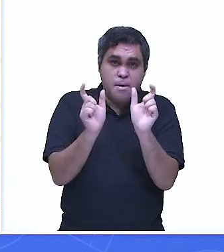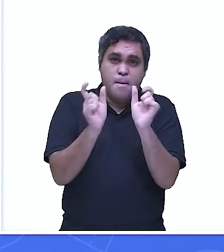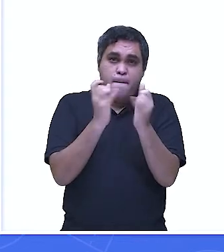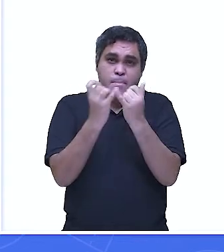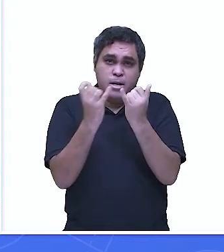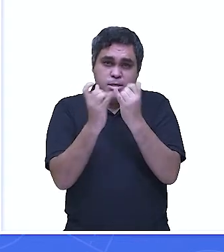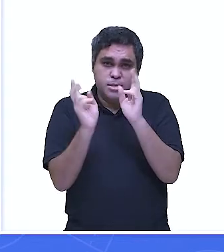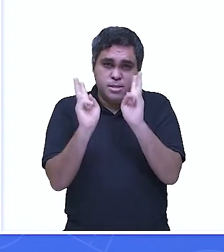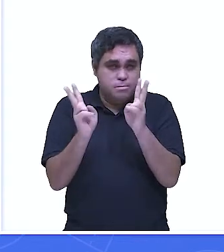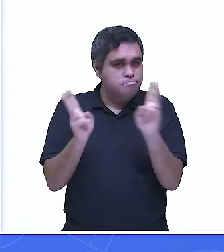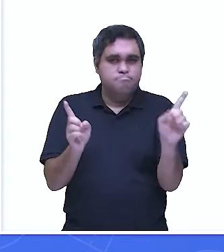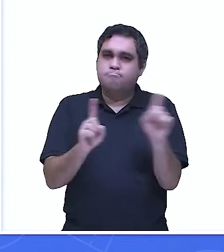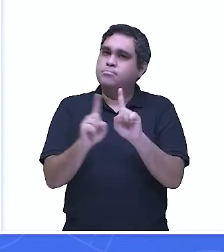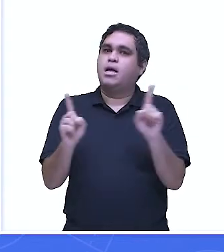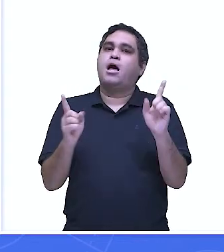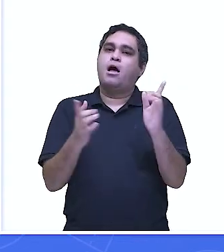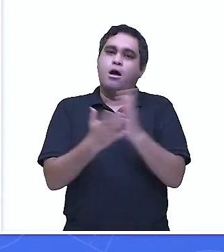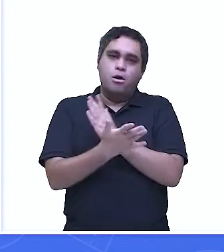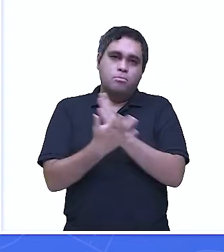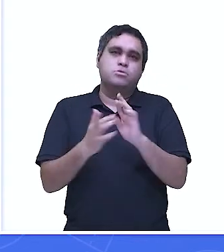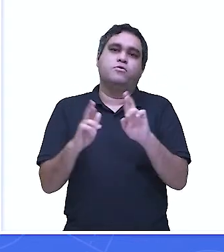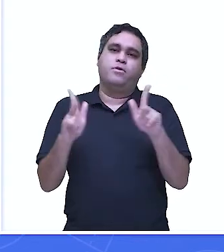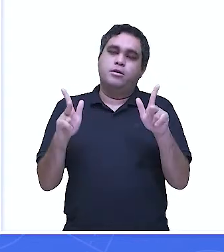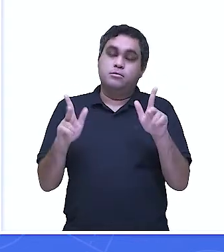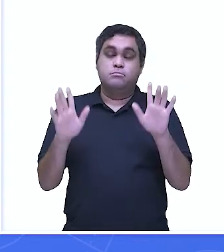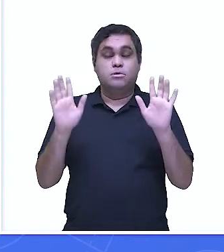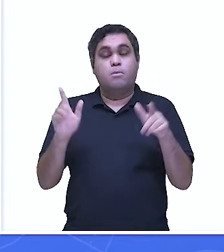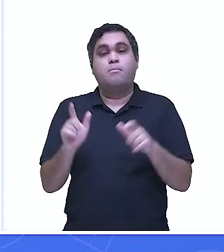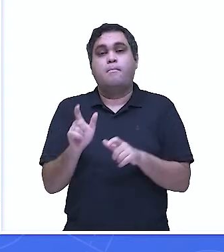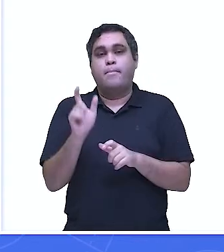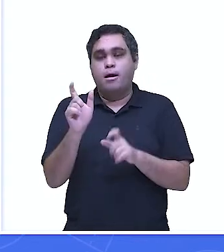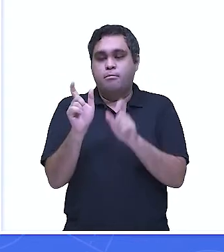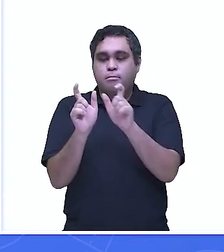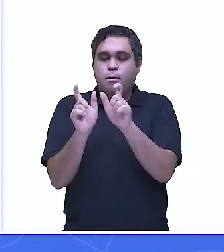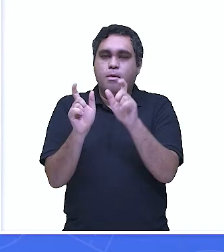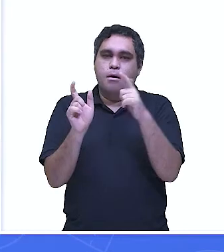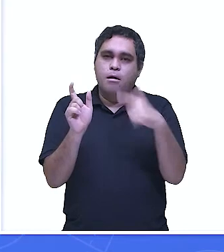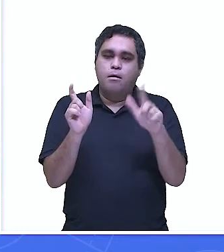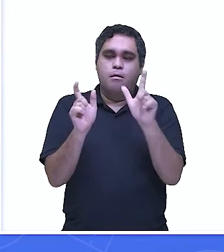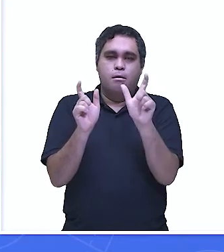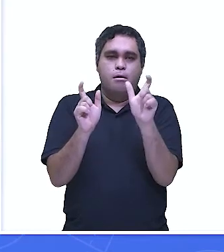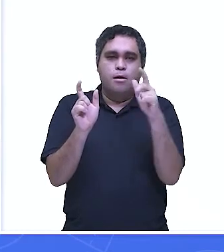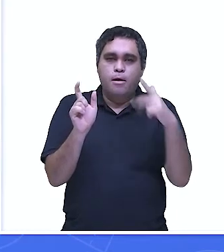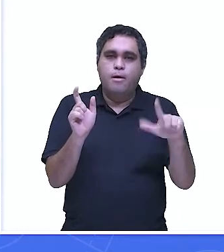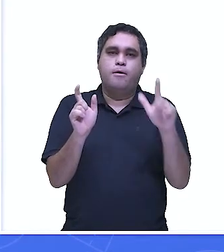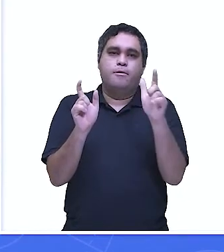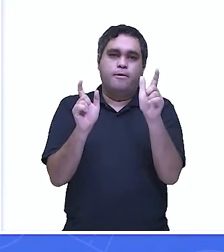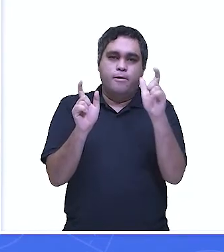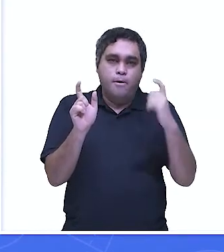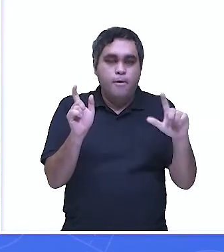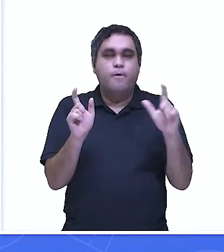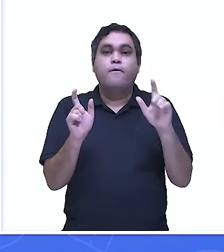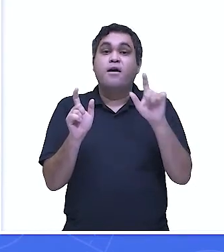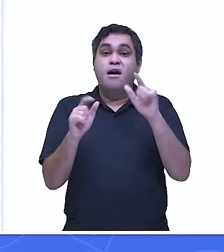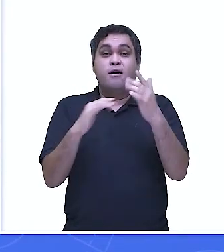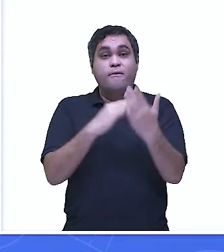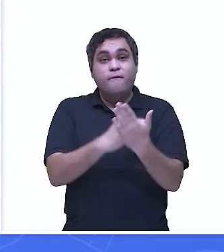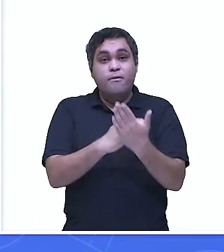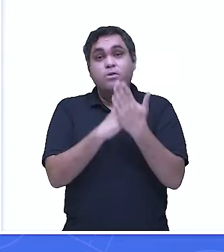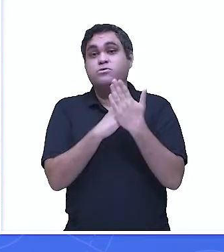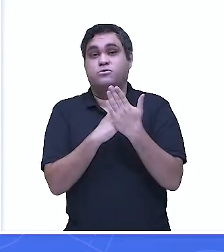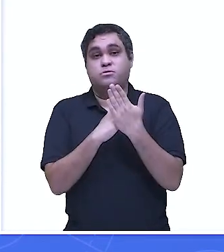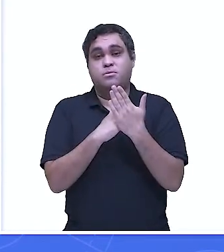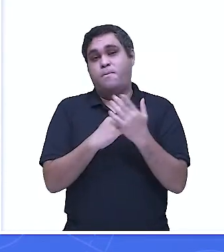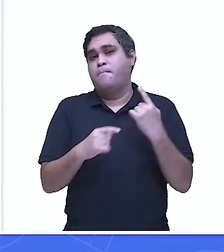palavras repetidas, elas servirão como um recurso muito bom para a gente. Por quê?